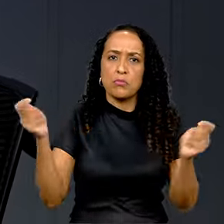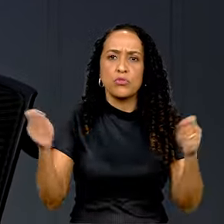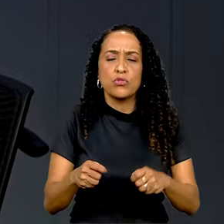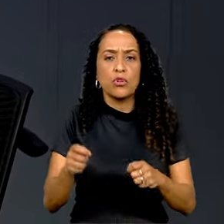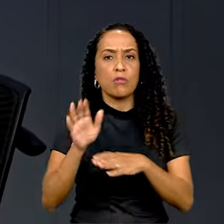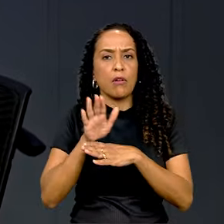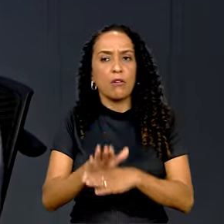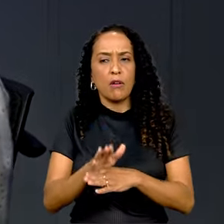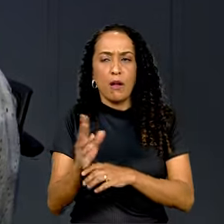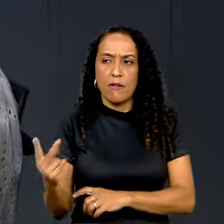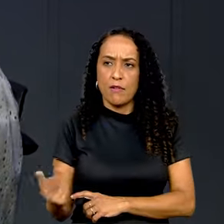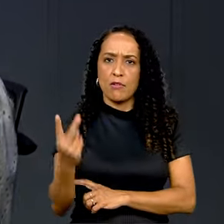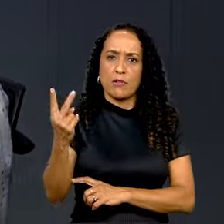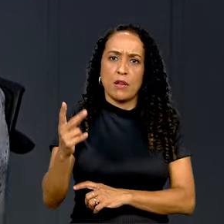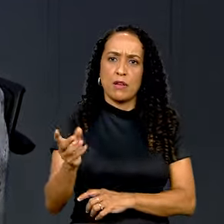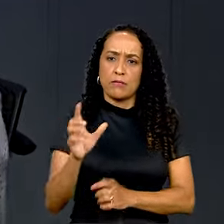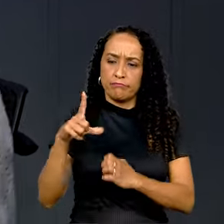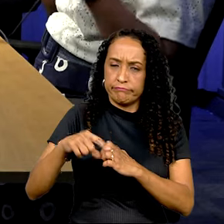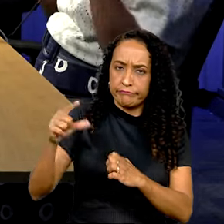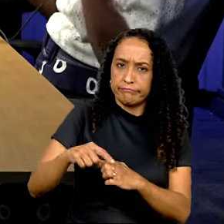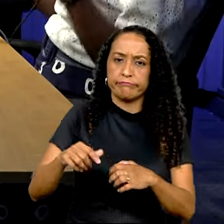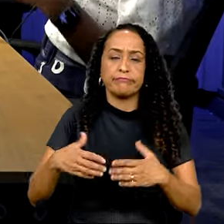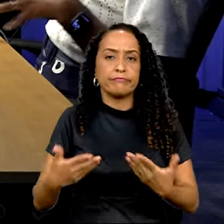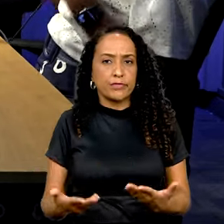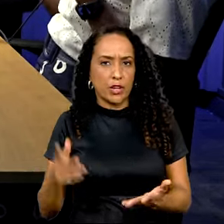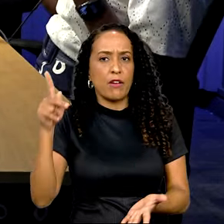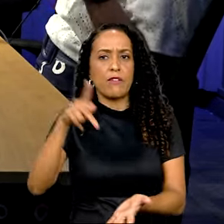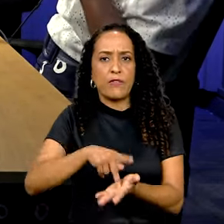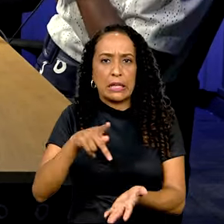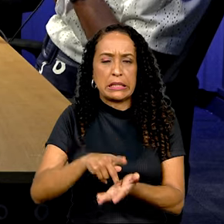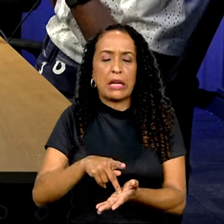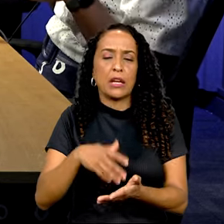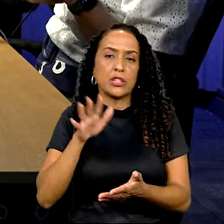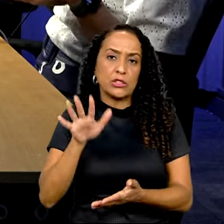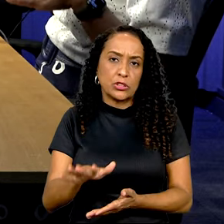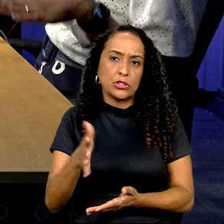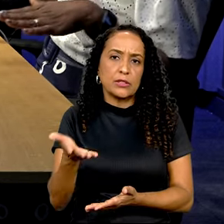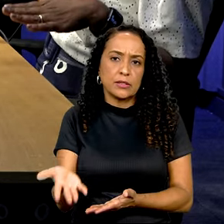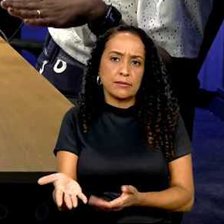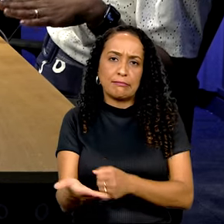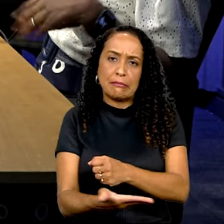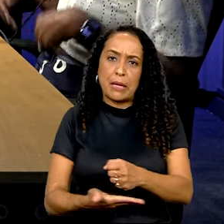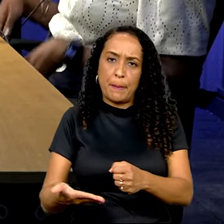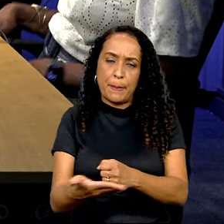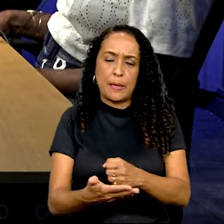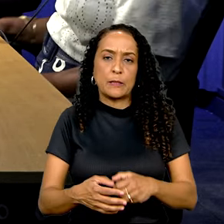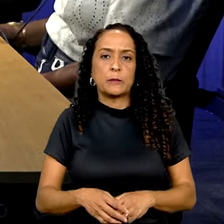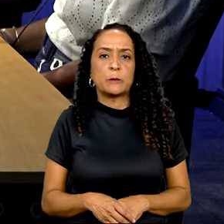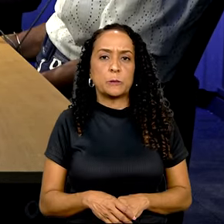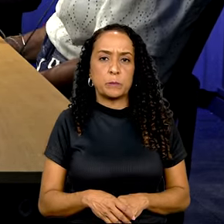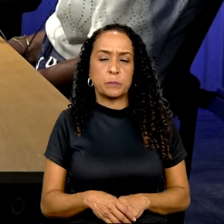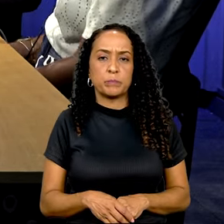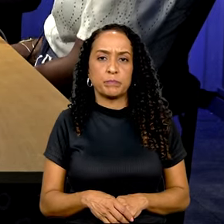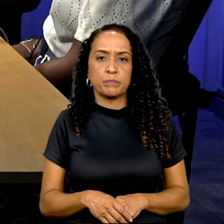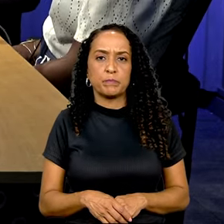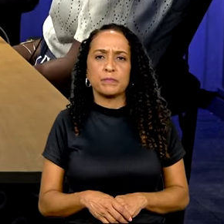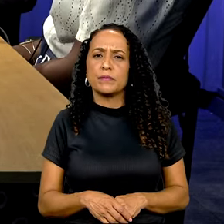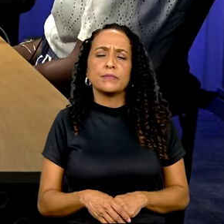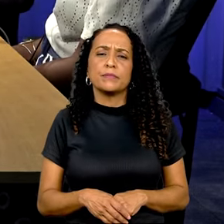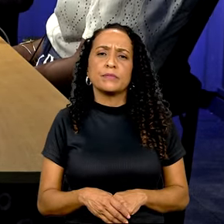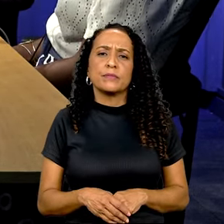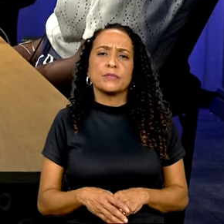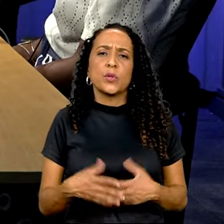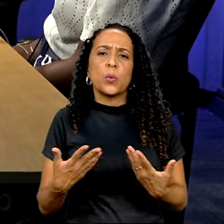que possa fortalecer o seu empreendimento então isso realmente tá ali na base Uhum E